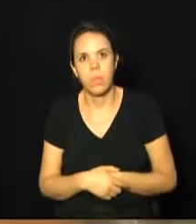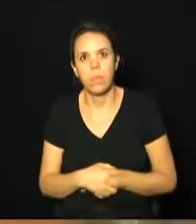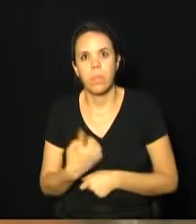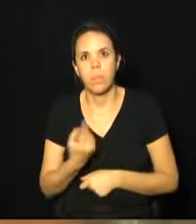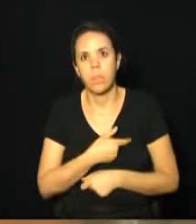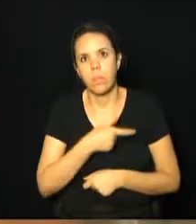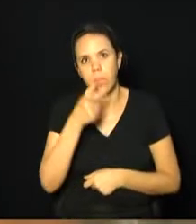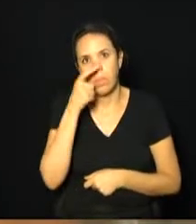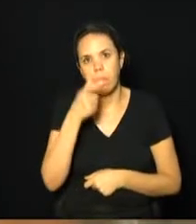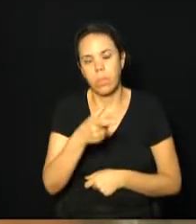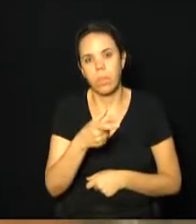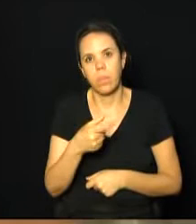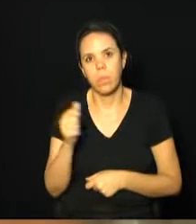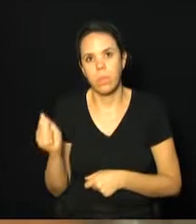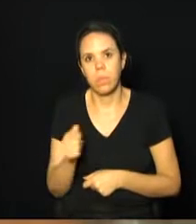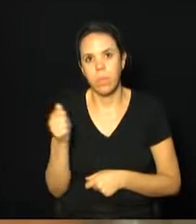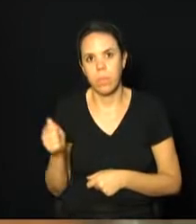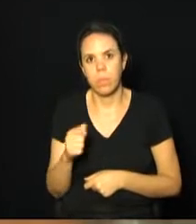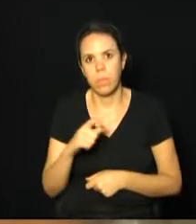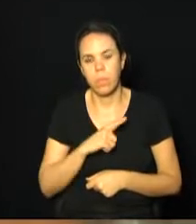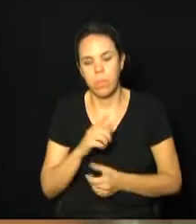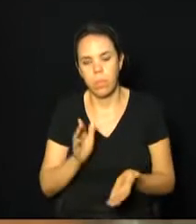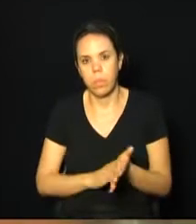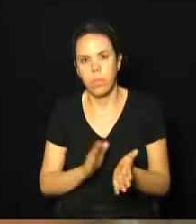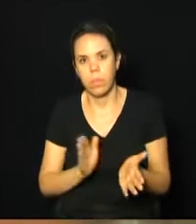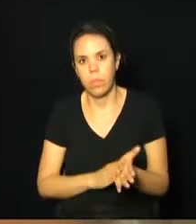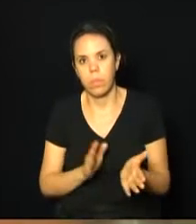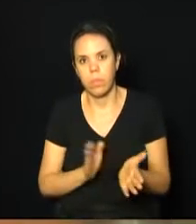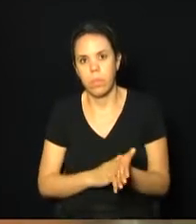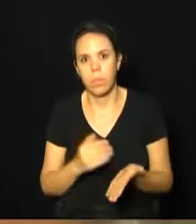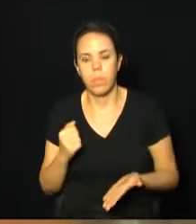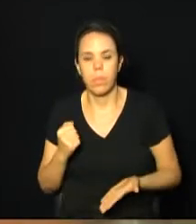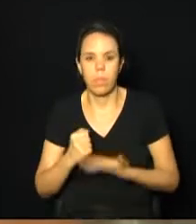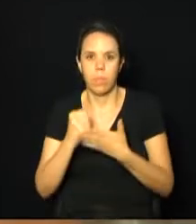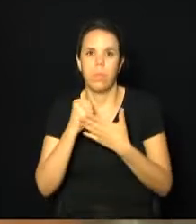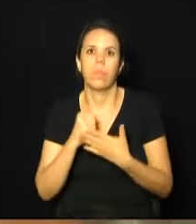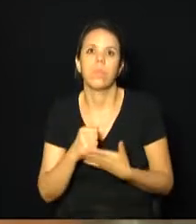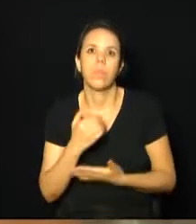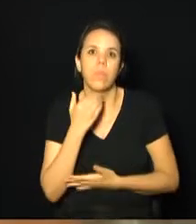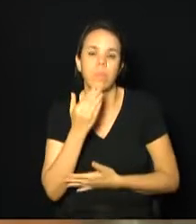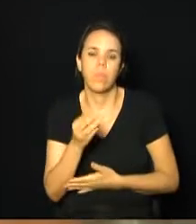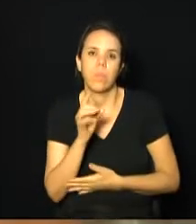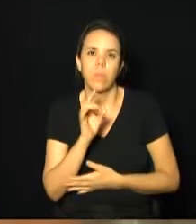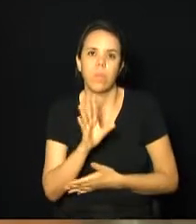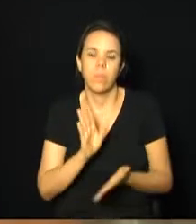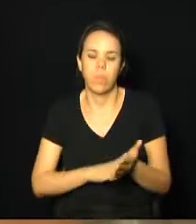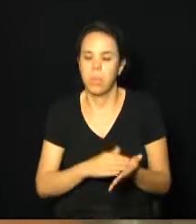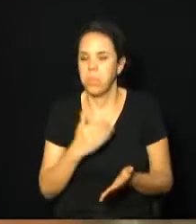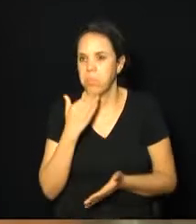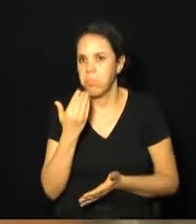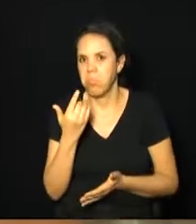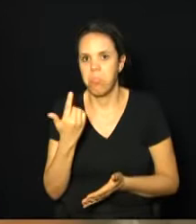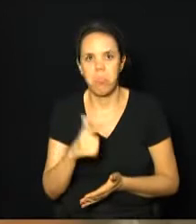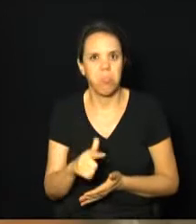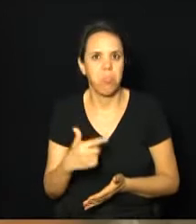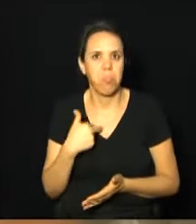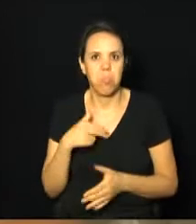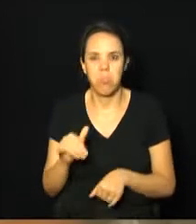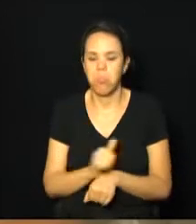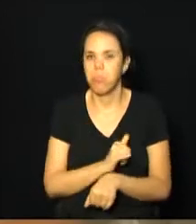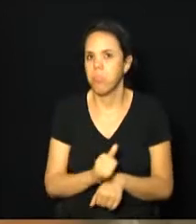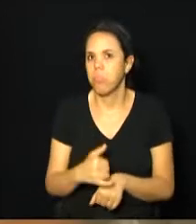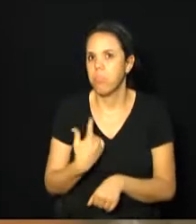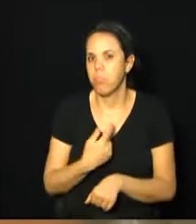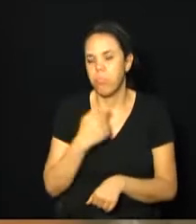gente vê, a gente como associação, a gente tem cobrado, a gente tem ajudado, e também não adianta só cobrar e não dar uma alternativa